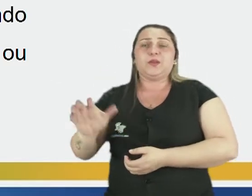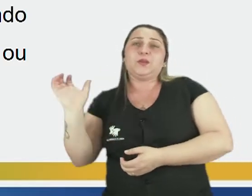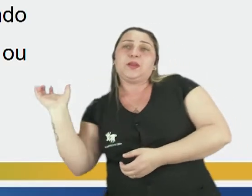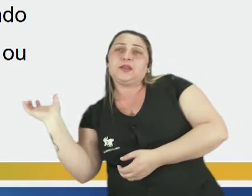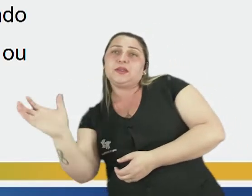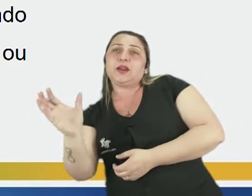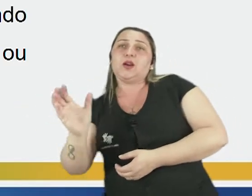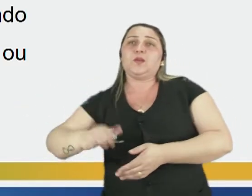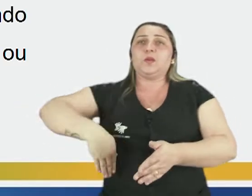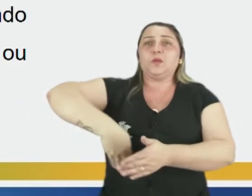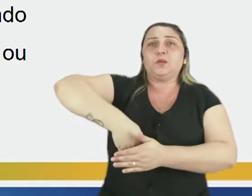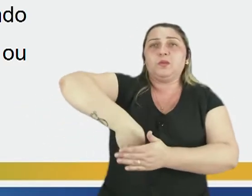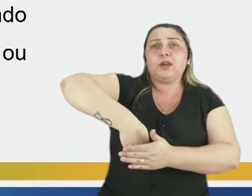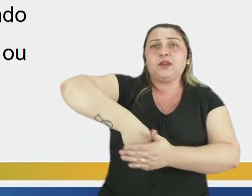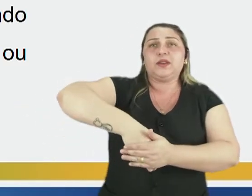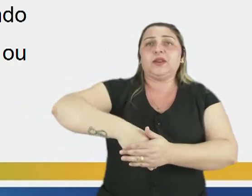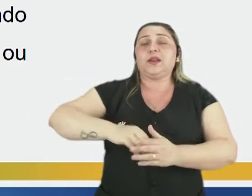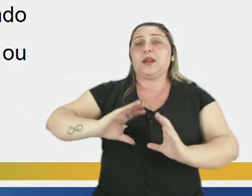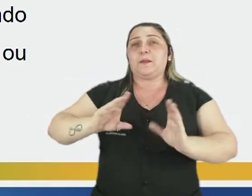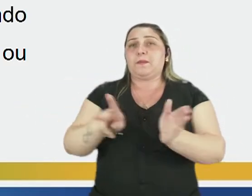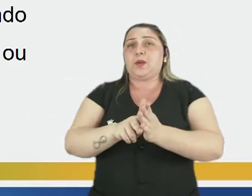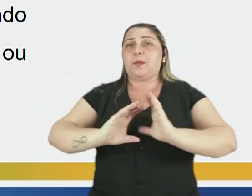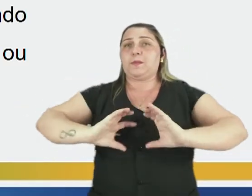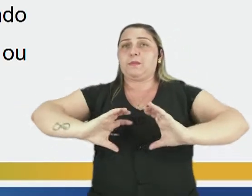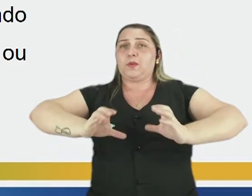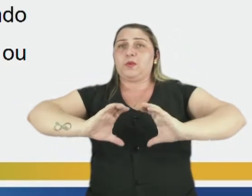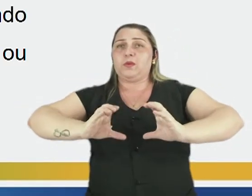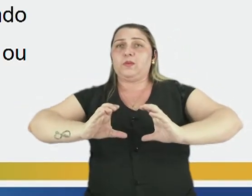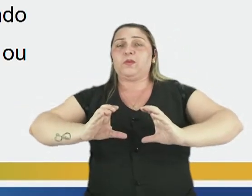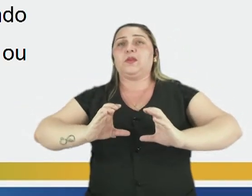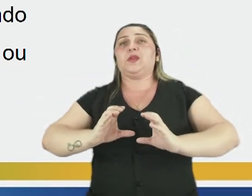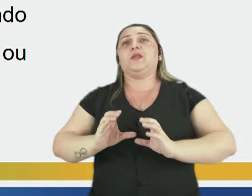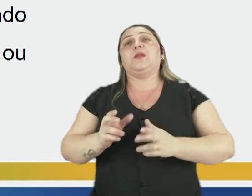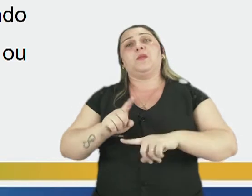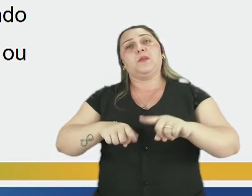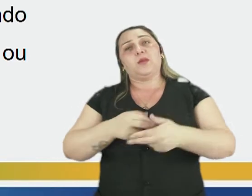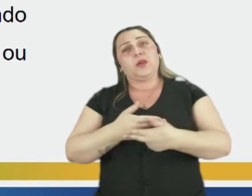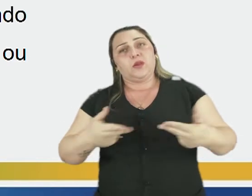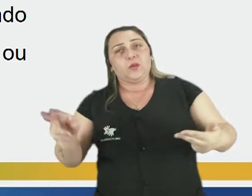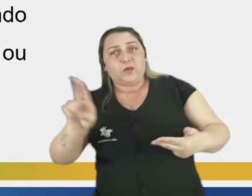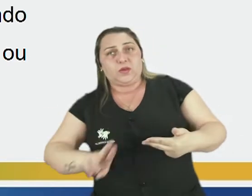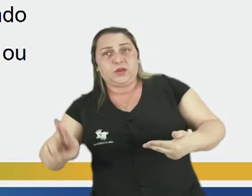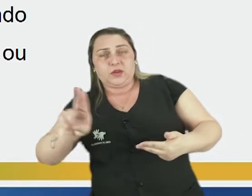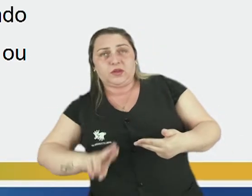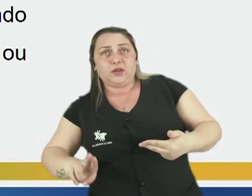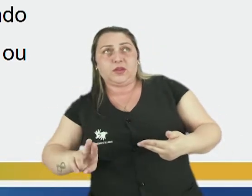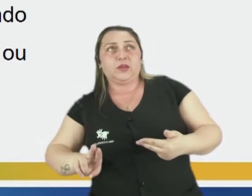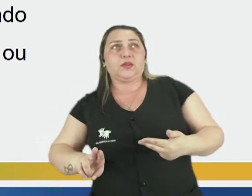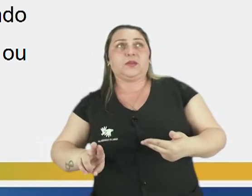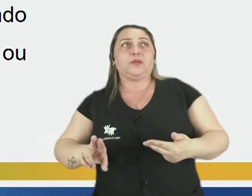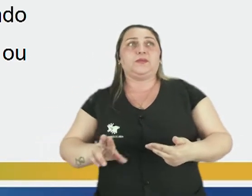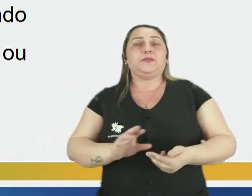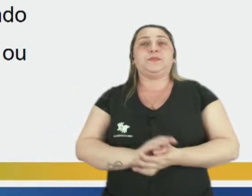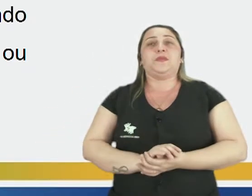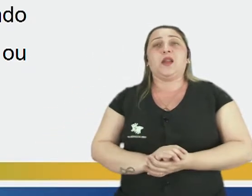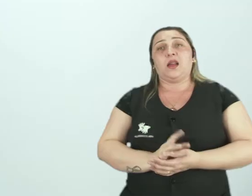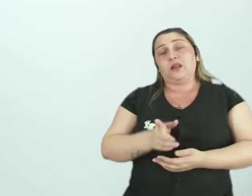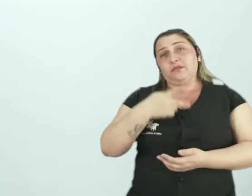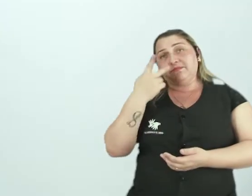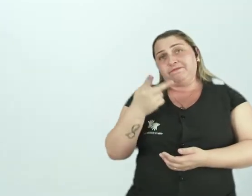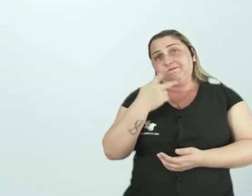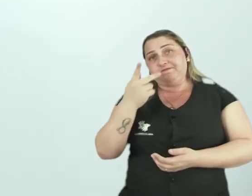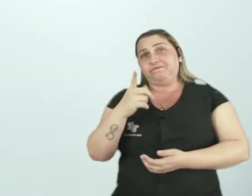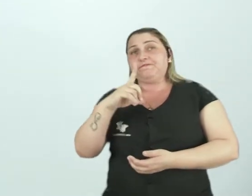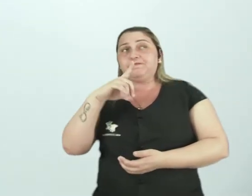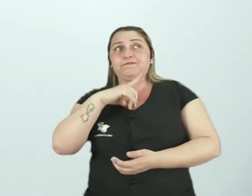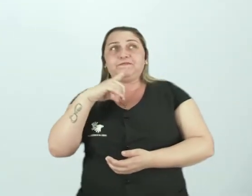lançando ou batendo na bola, né? Ou no objeto usado como bola, em direção à meta. Então, quando a gente fala que a